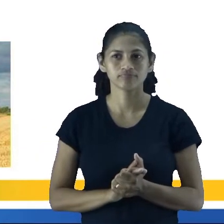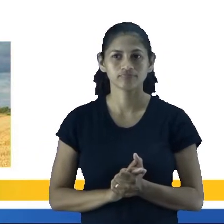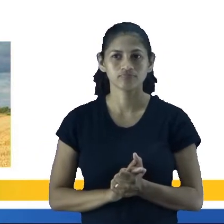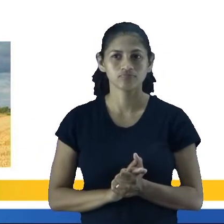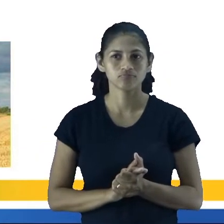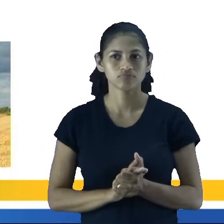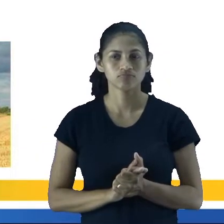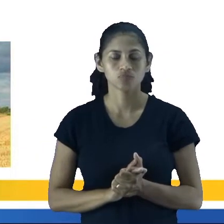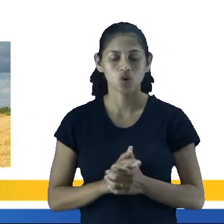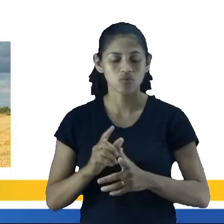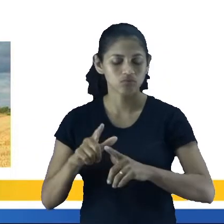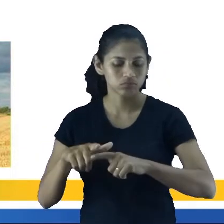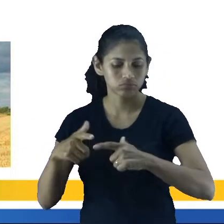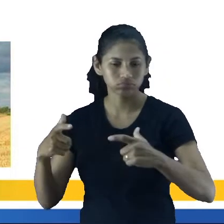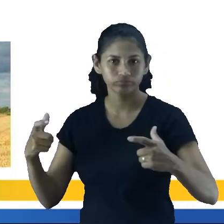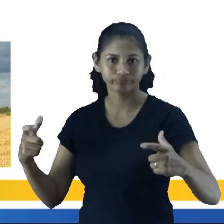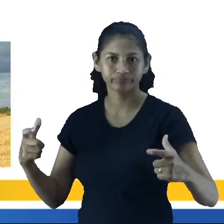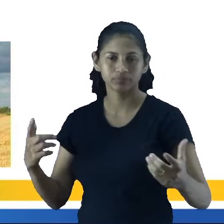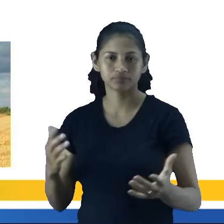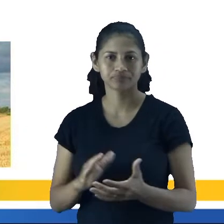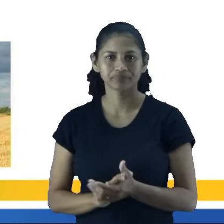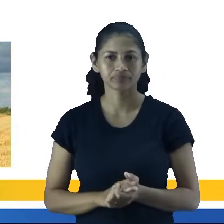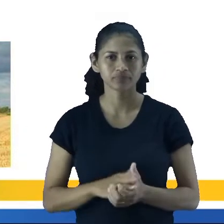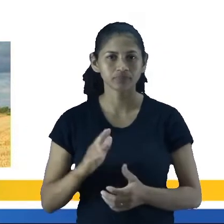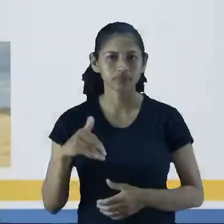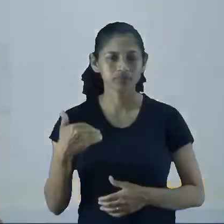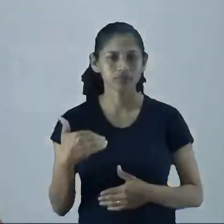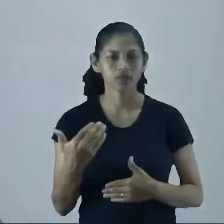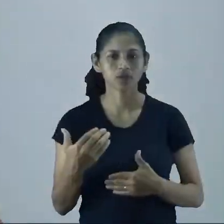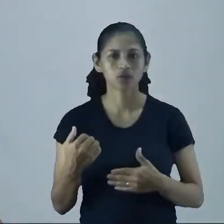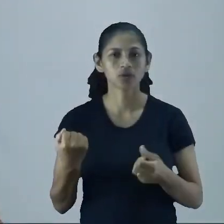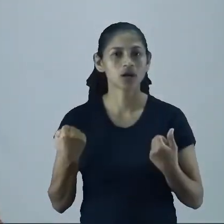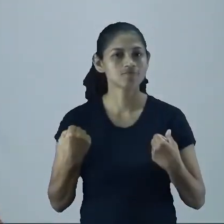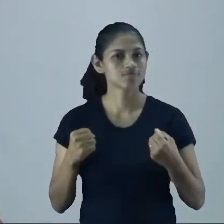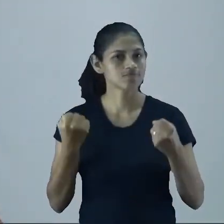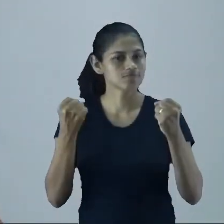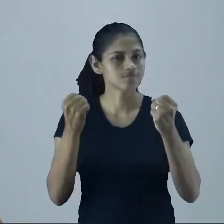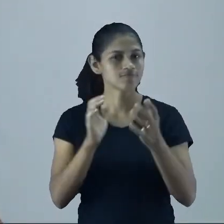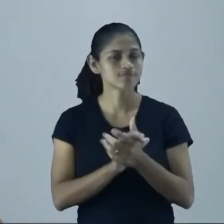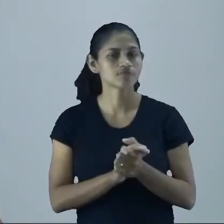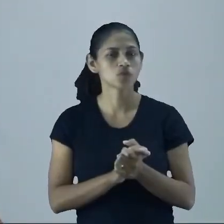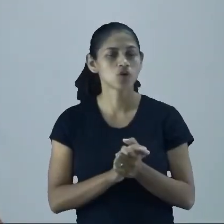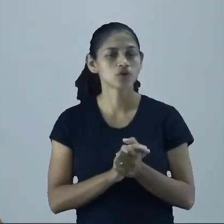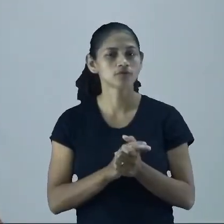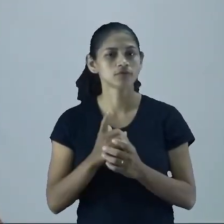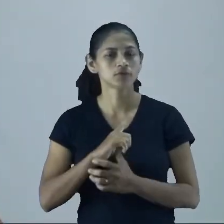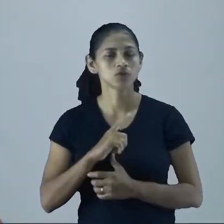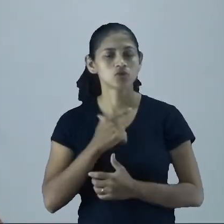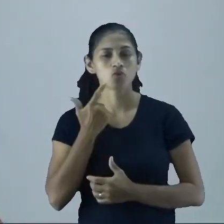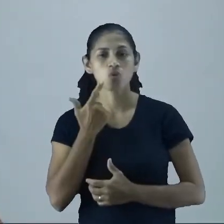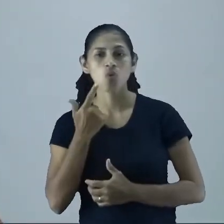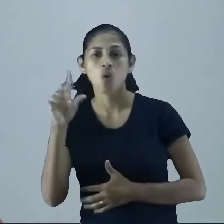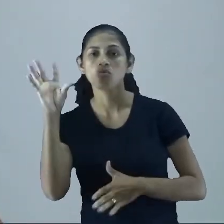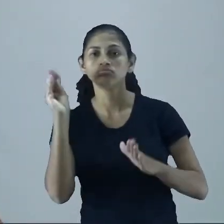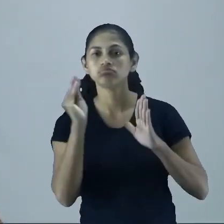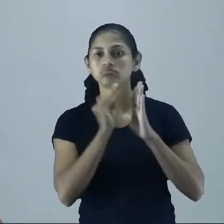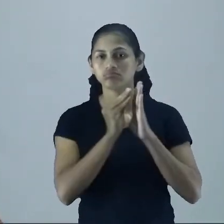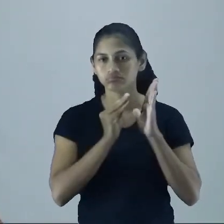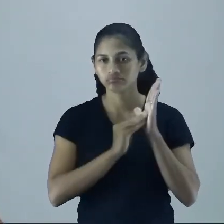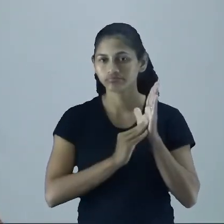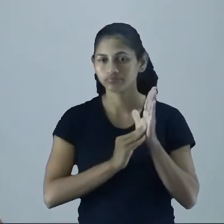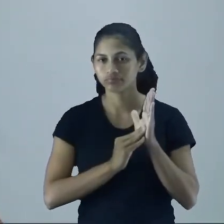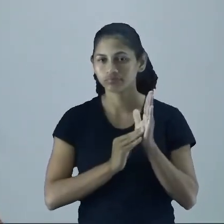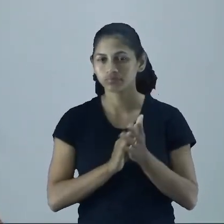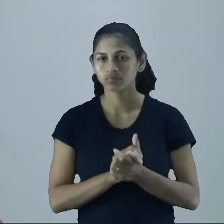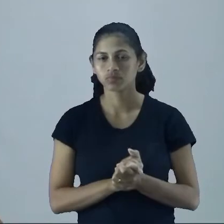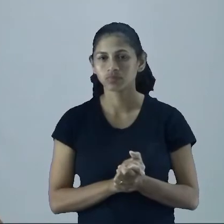então, além das pessoas da industrialização, houve um outro fator. Que fator, professora?